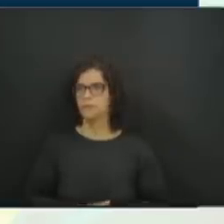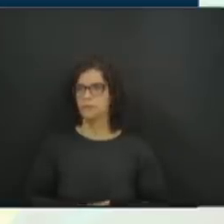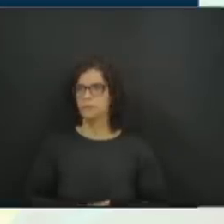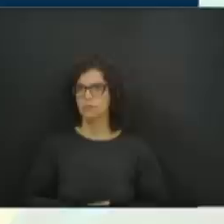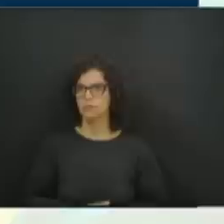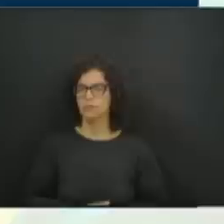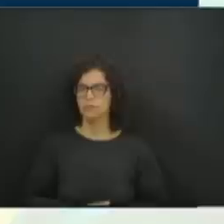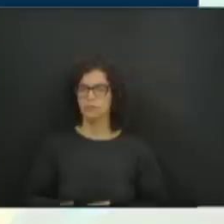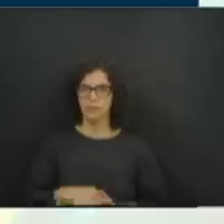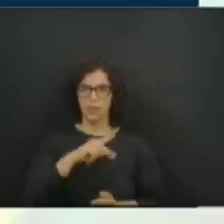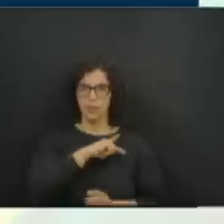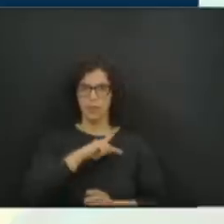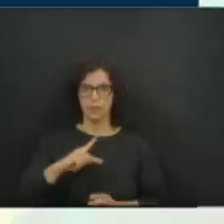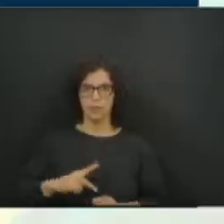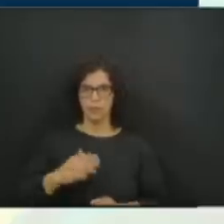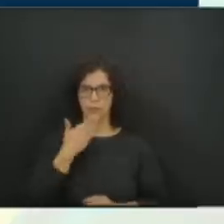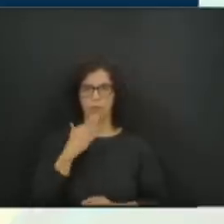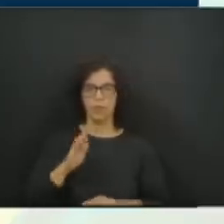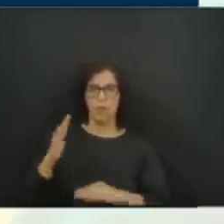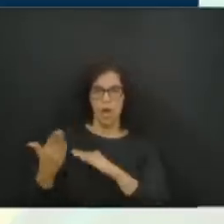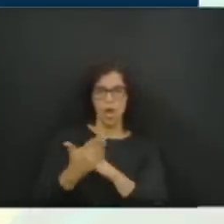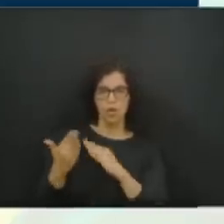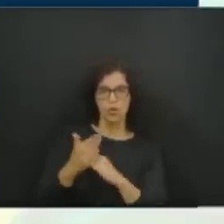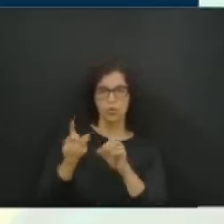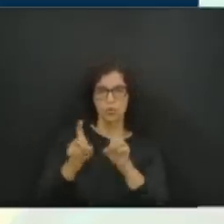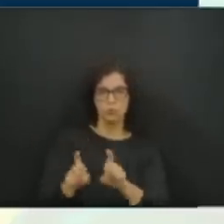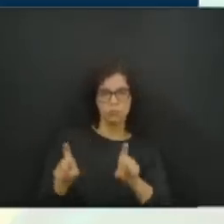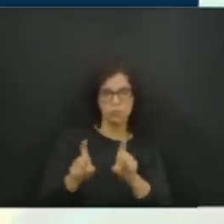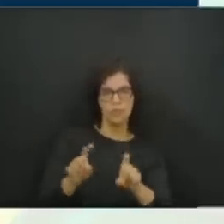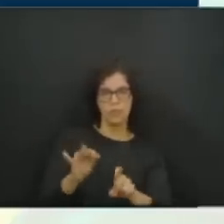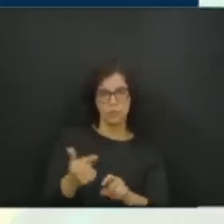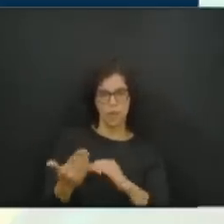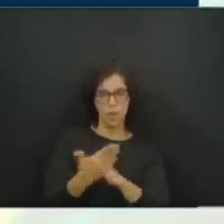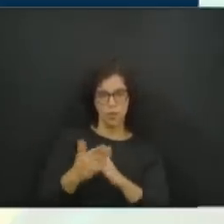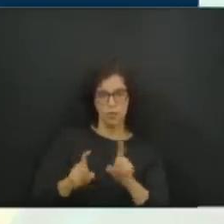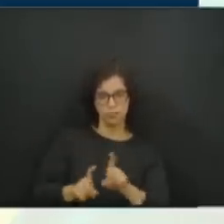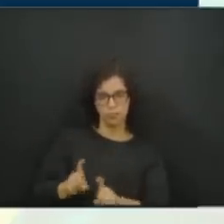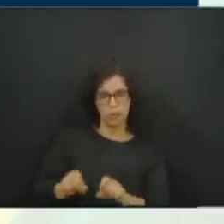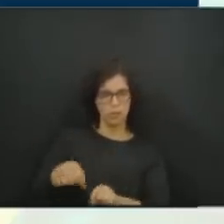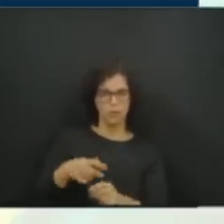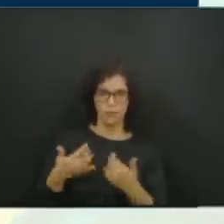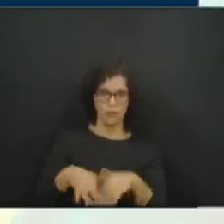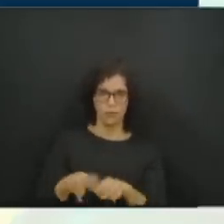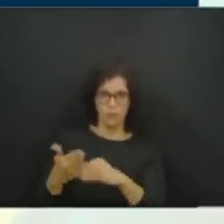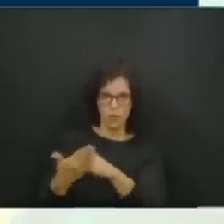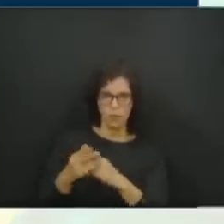é só Presidente solicito ajuda do pessoal da informática por gentileza